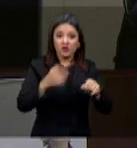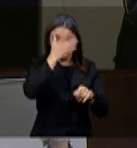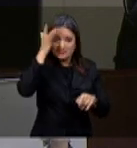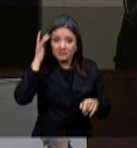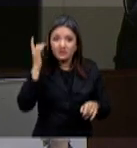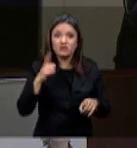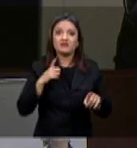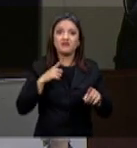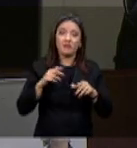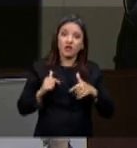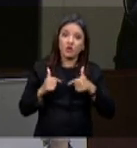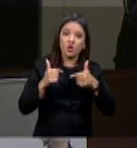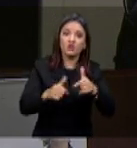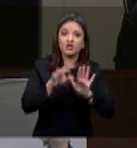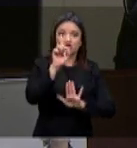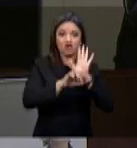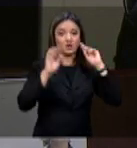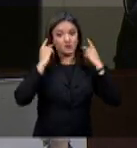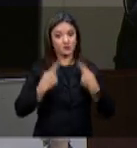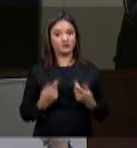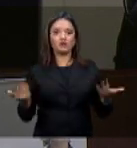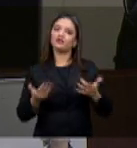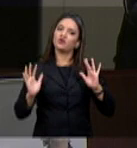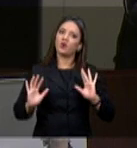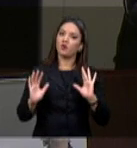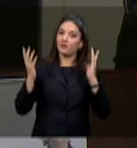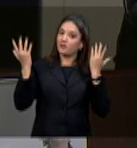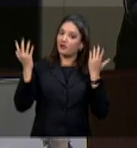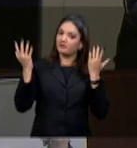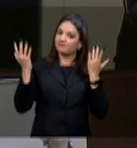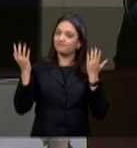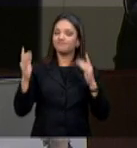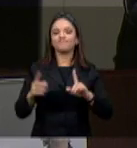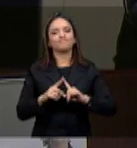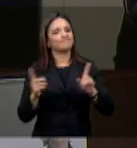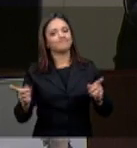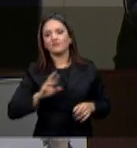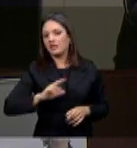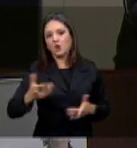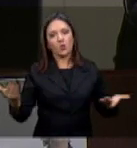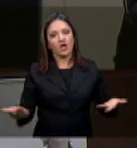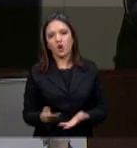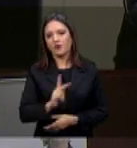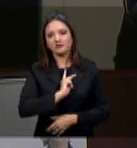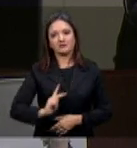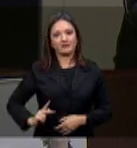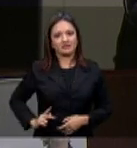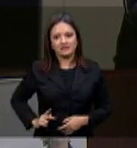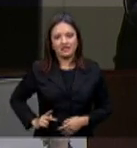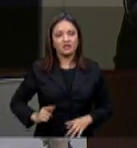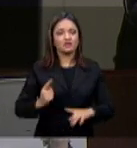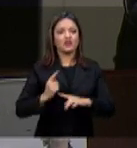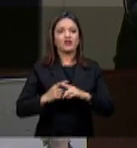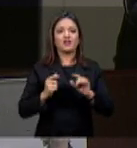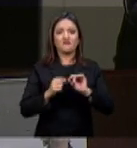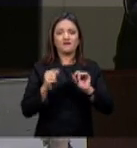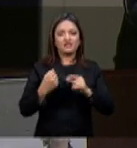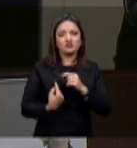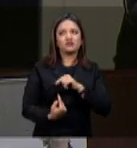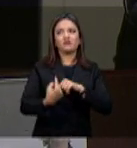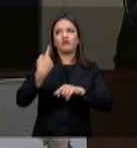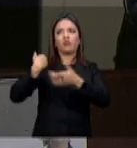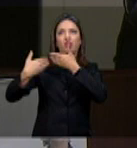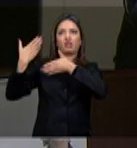frente dos direitos humanos que hoje comemoramos? Certamente não será neste governo, onde nos arrastam para trás a passos